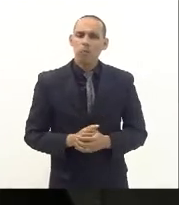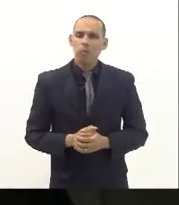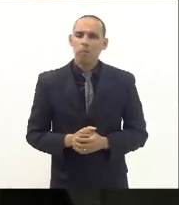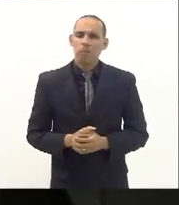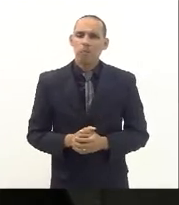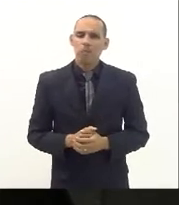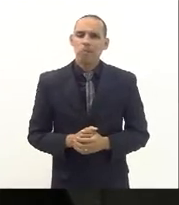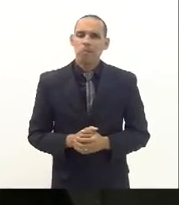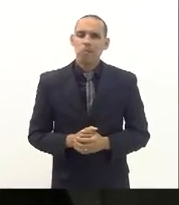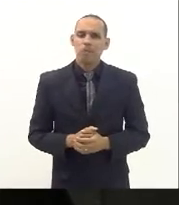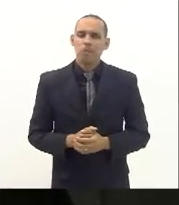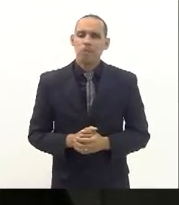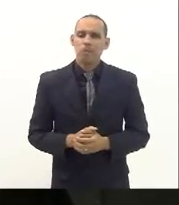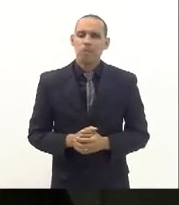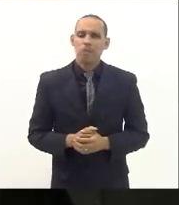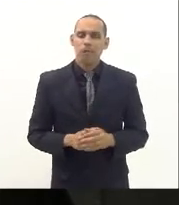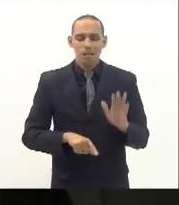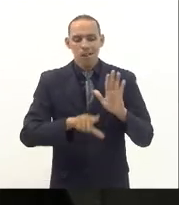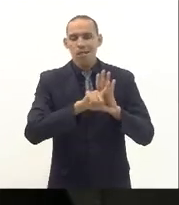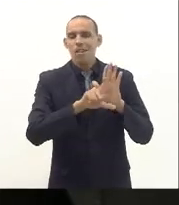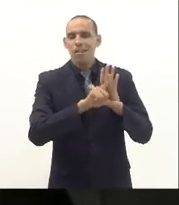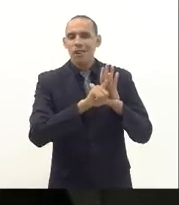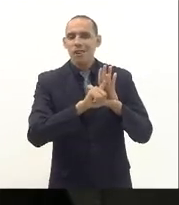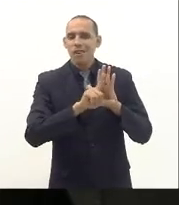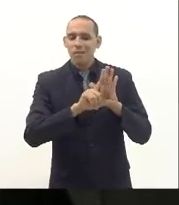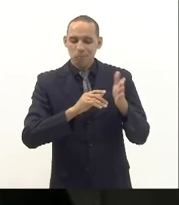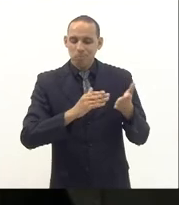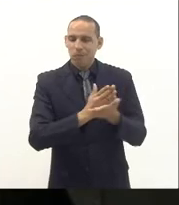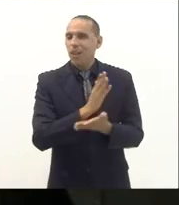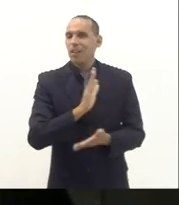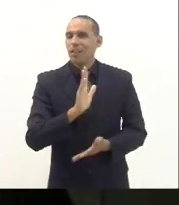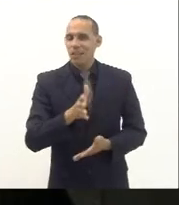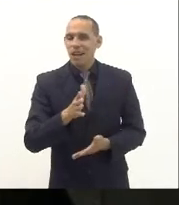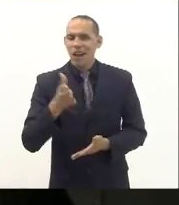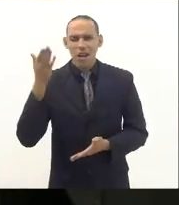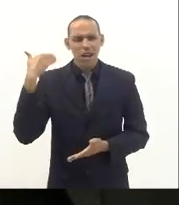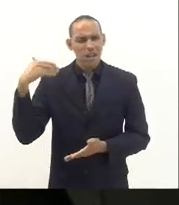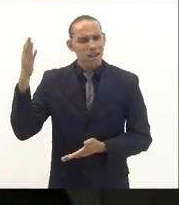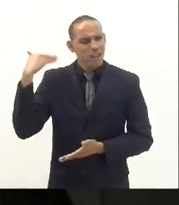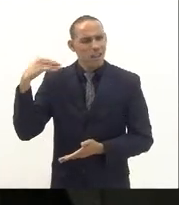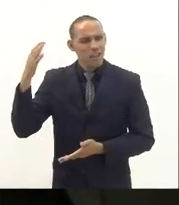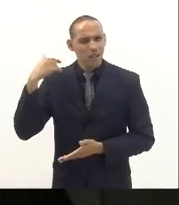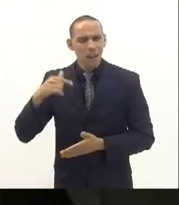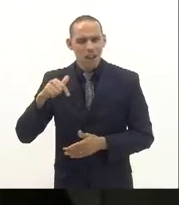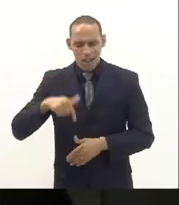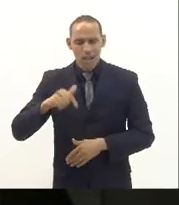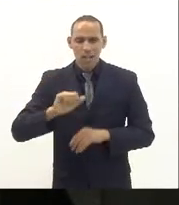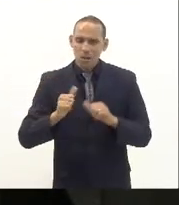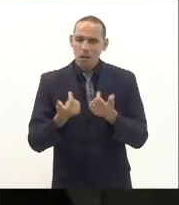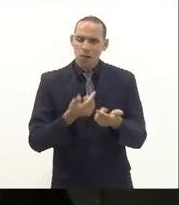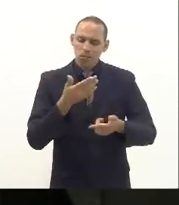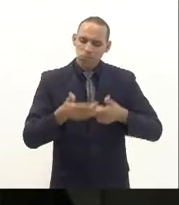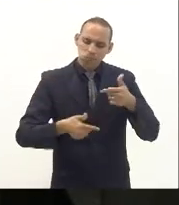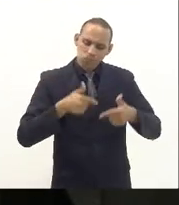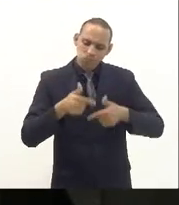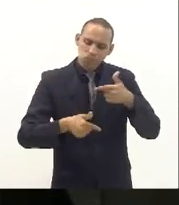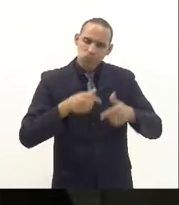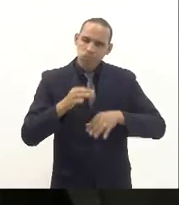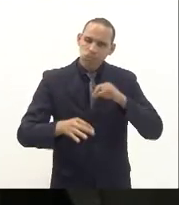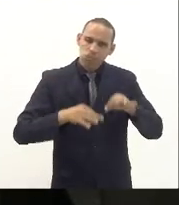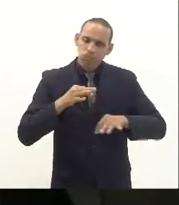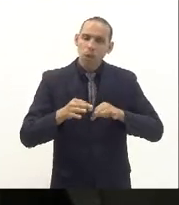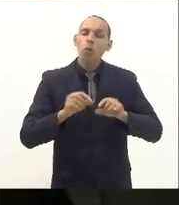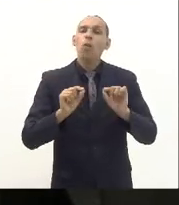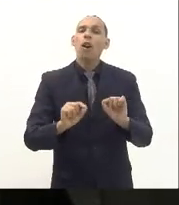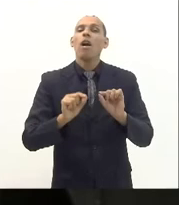e com aquela Leite já foi sancionada e antes tramitou pela casa o que